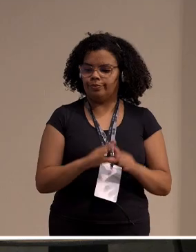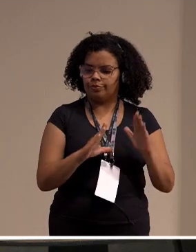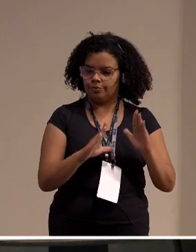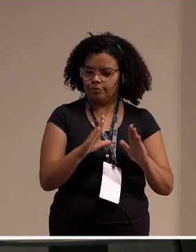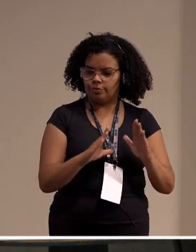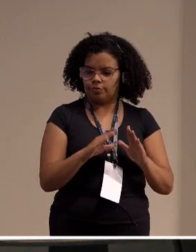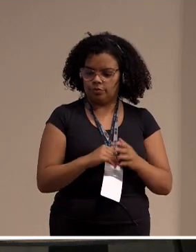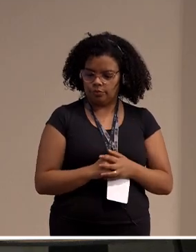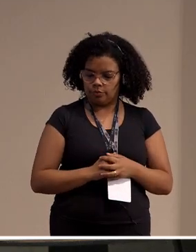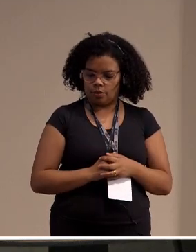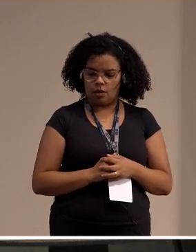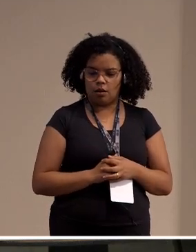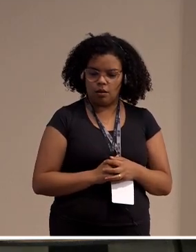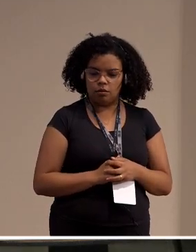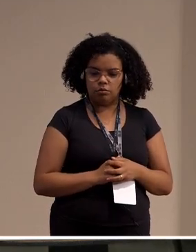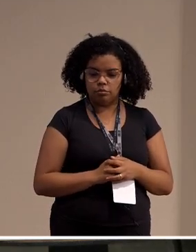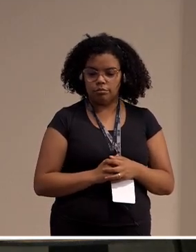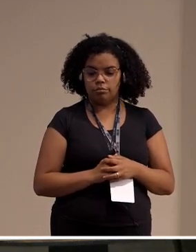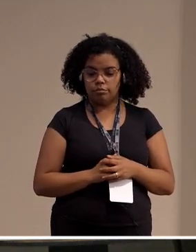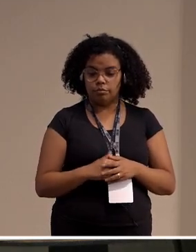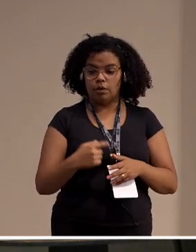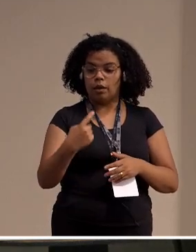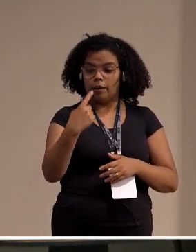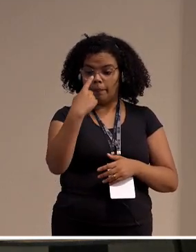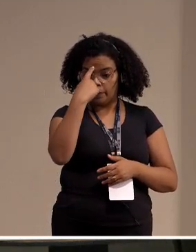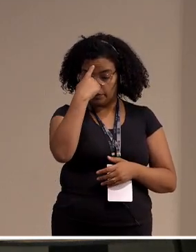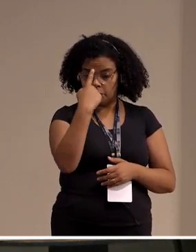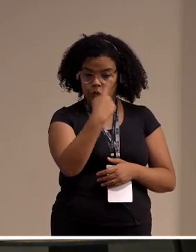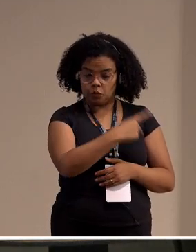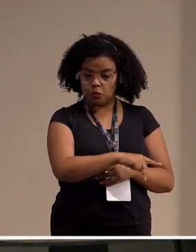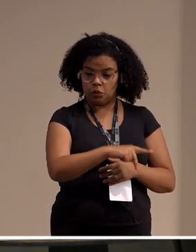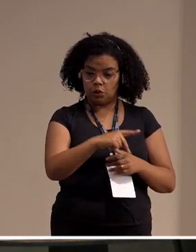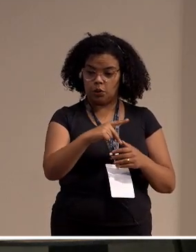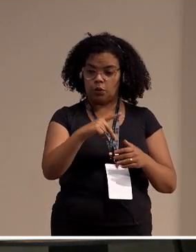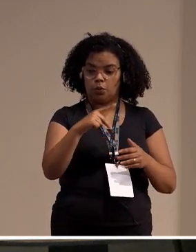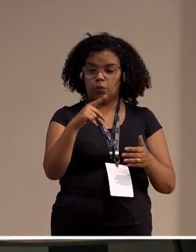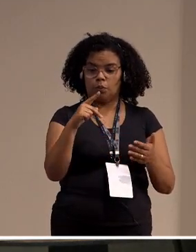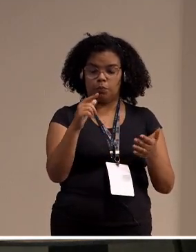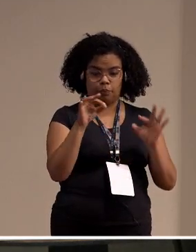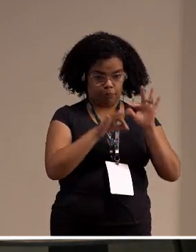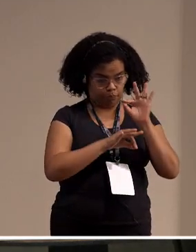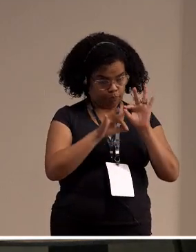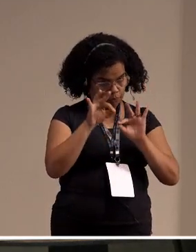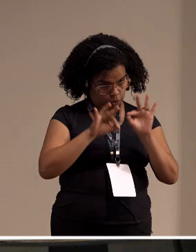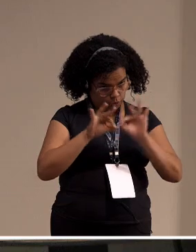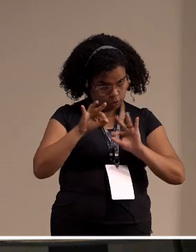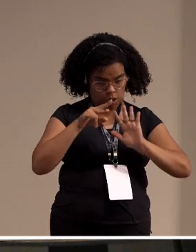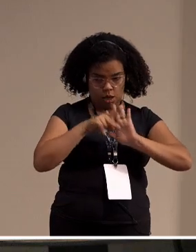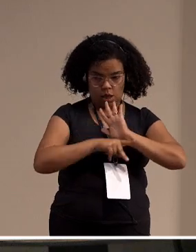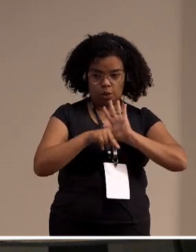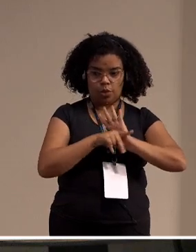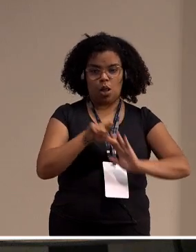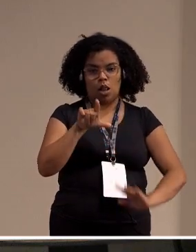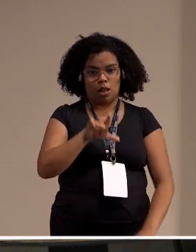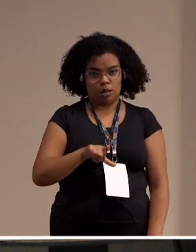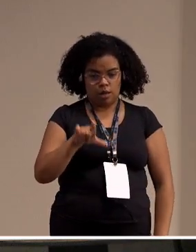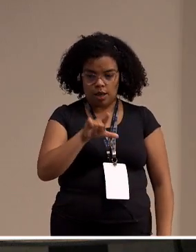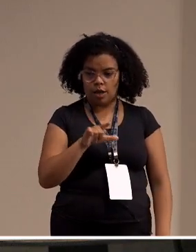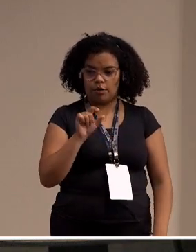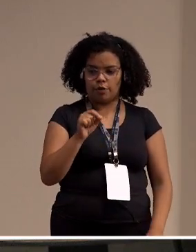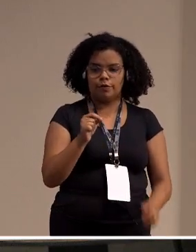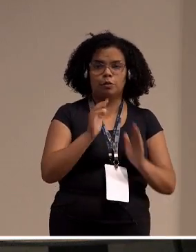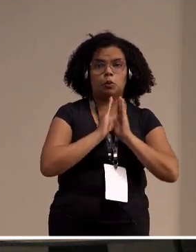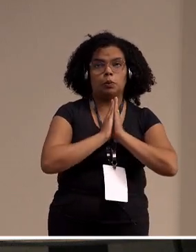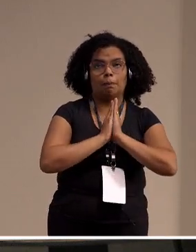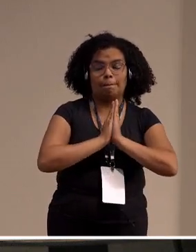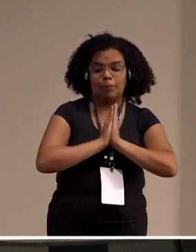trágico da humanidade. Pensando no seu projeto literário, que a gente tem um. Eu falei que eu ia fazer o apelo para as editoras